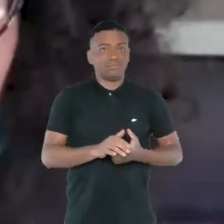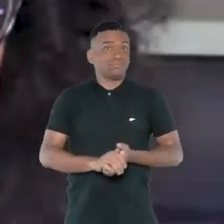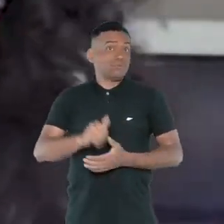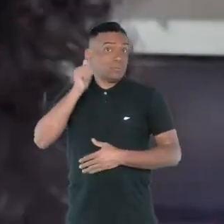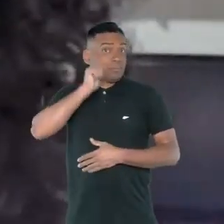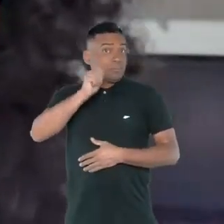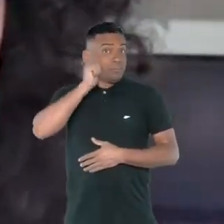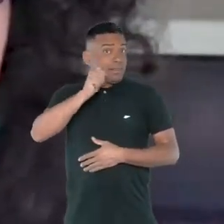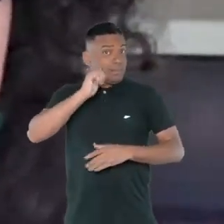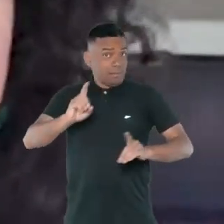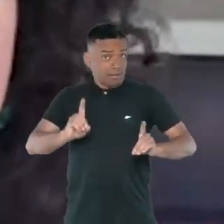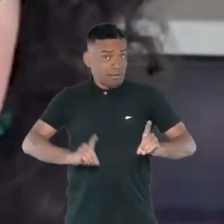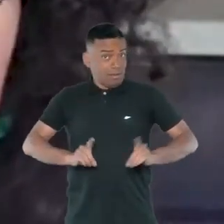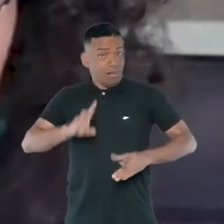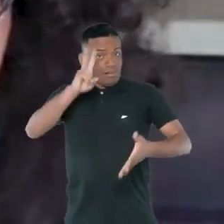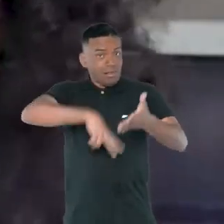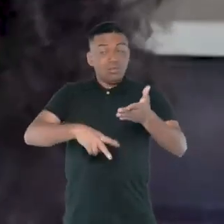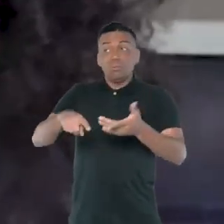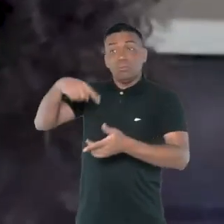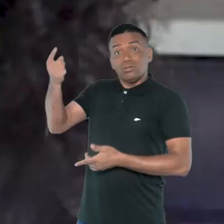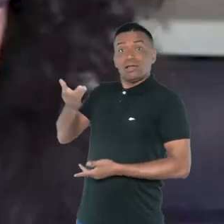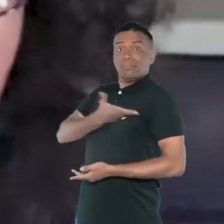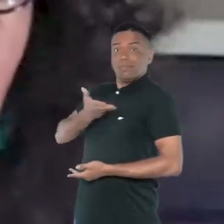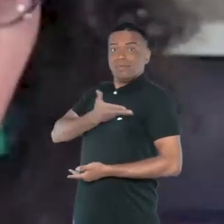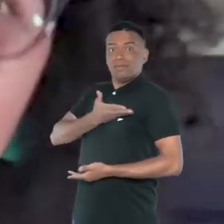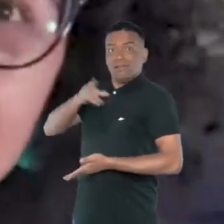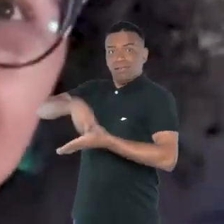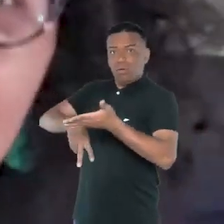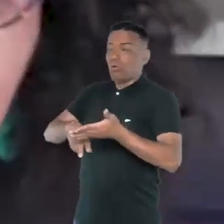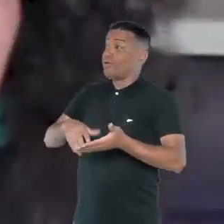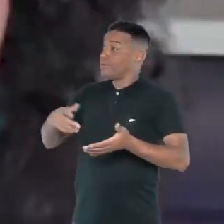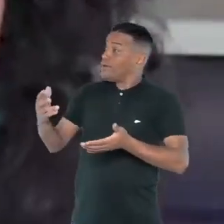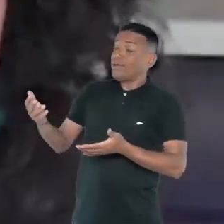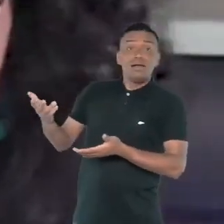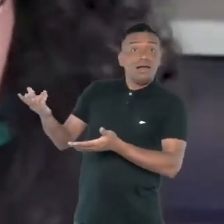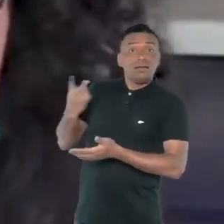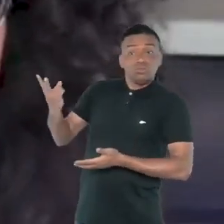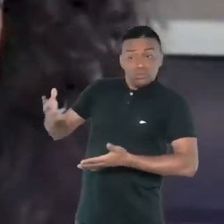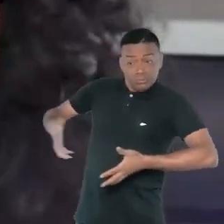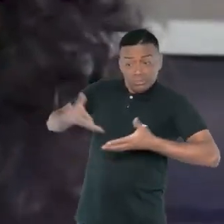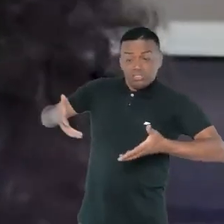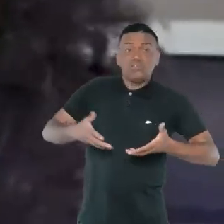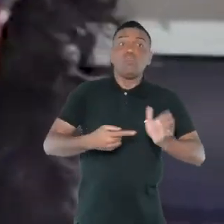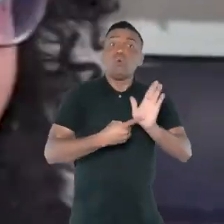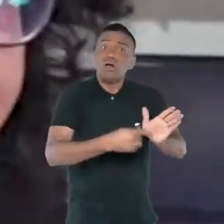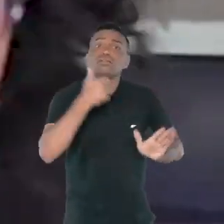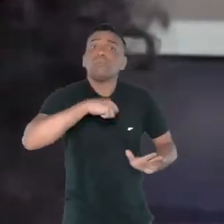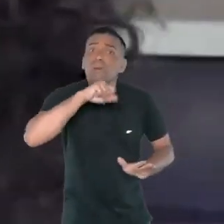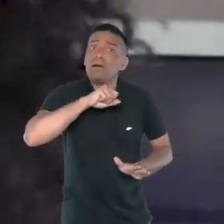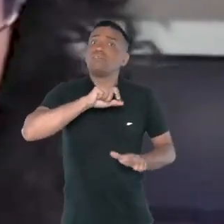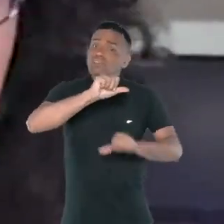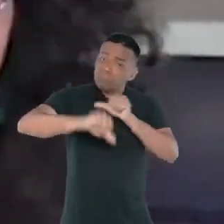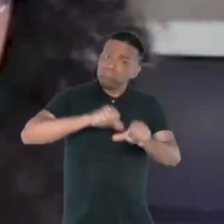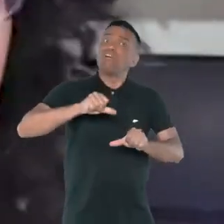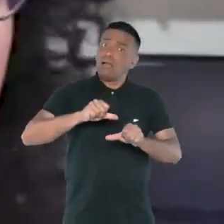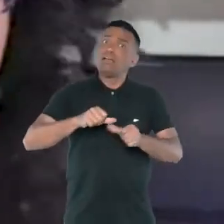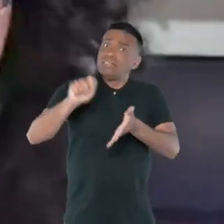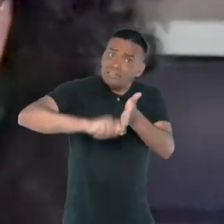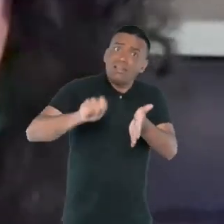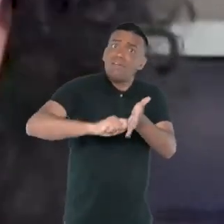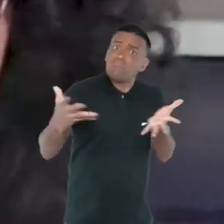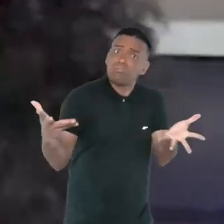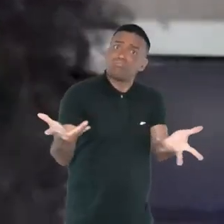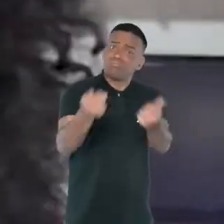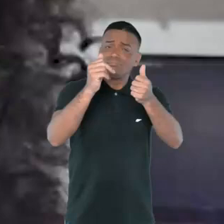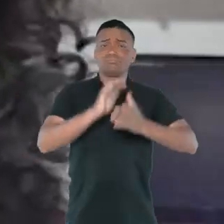de vergonha de alguém encontrar. Tinha uma prima minha e depois uma amiga que leram, e foram elas que me incentivaram. Olha, você tem que mostrar para sua